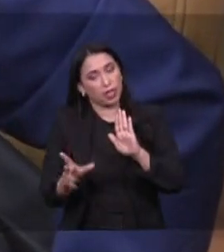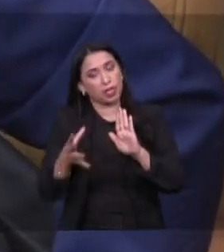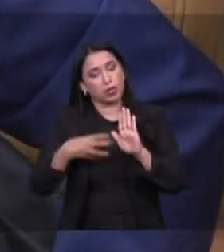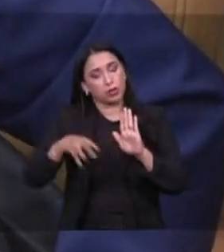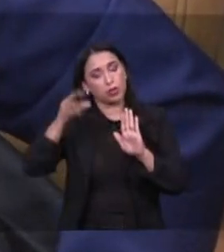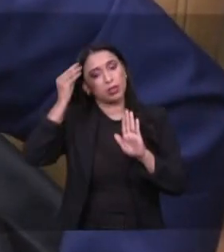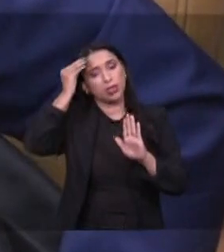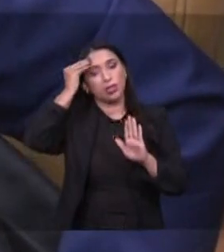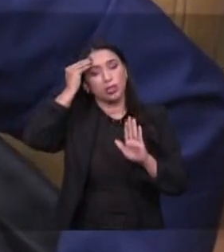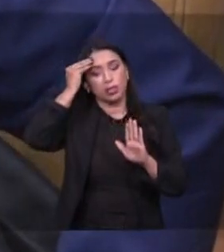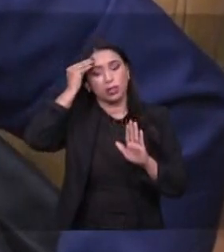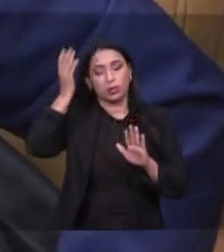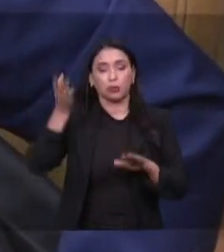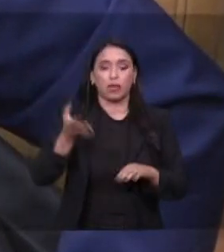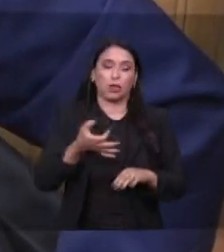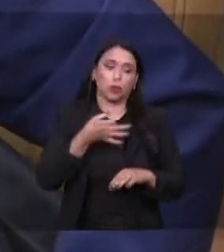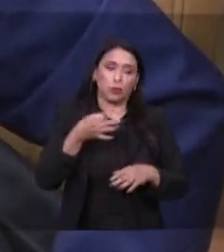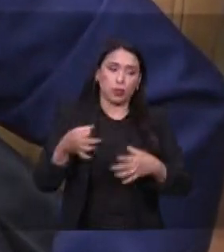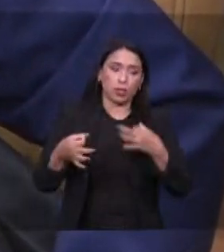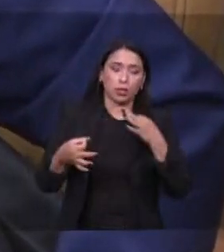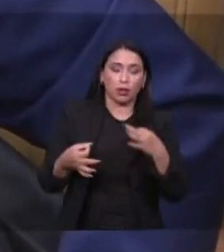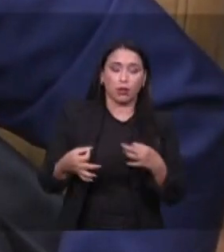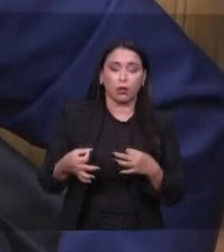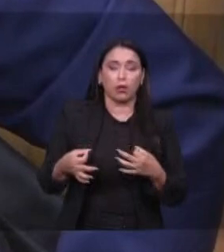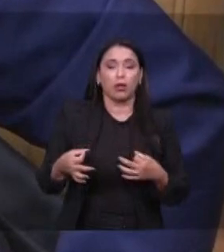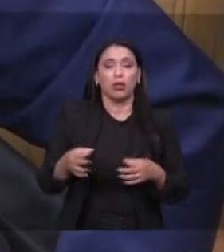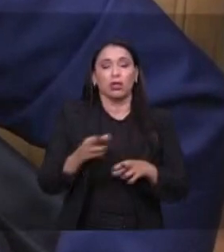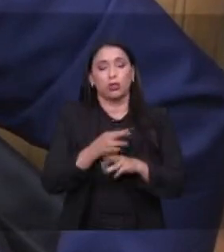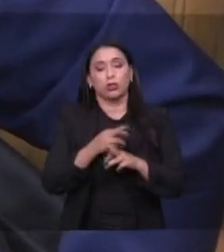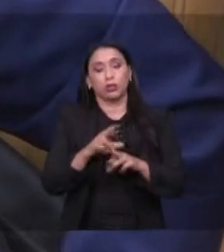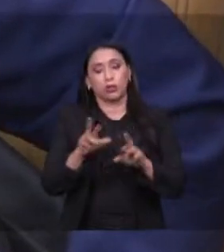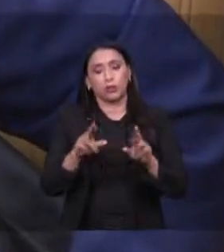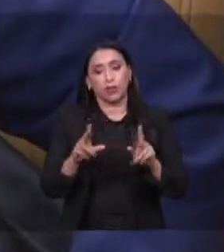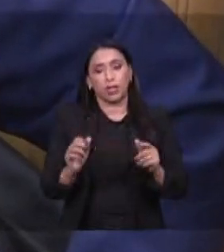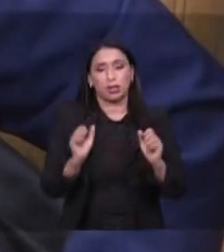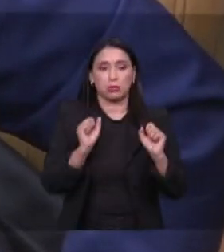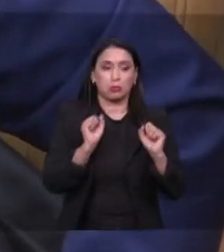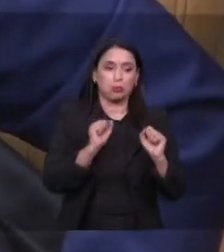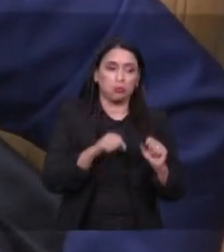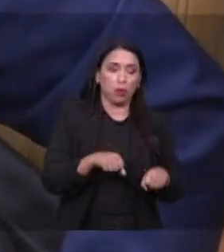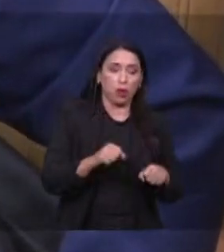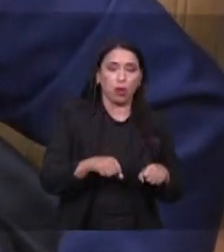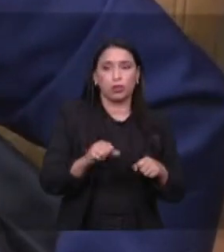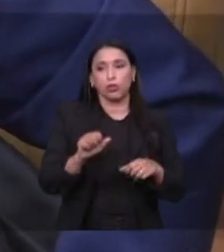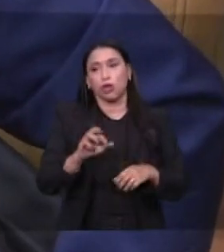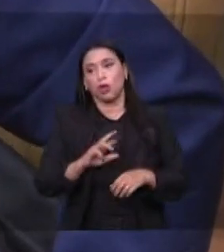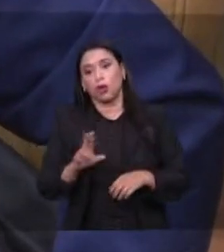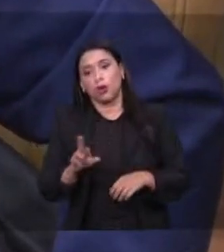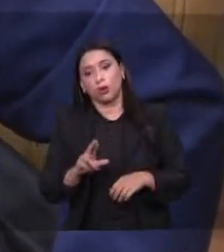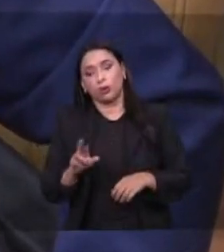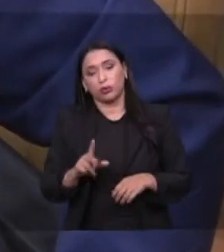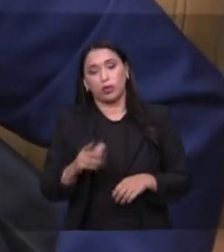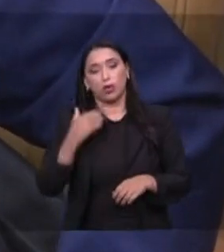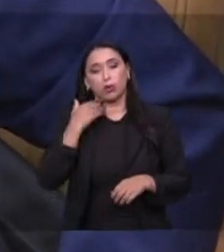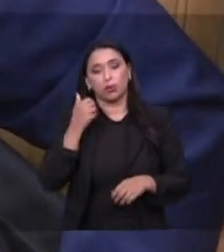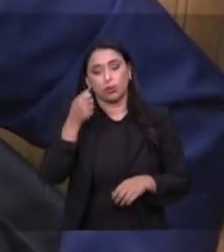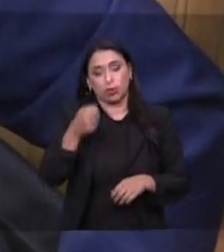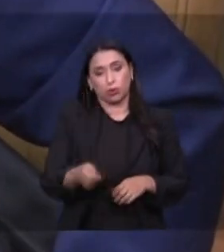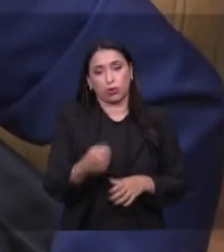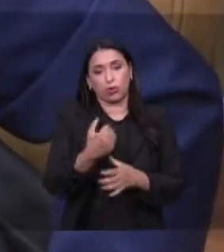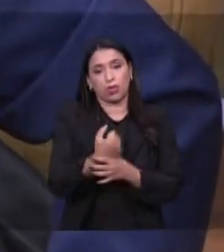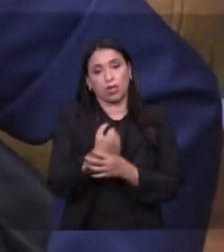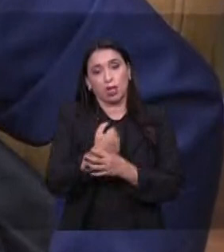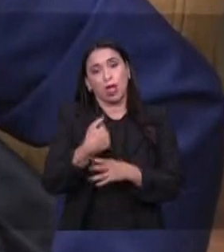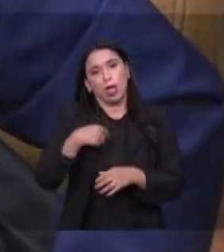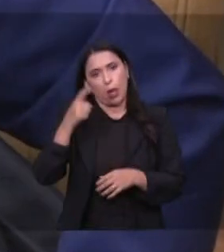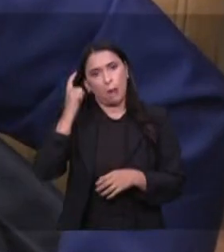daquilo que Sua Excelência entende da situação realística da possibilidade ou não de implementação, que eu entendo que é possível